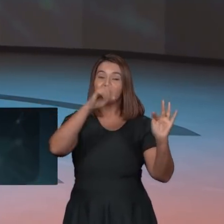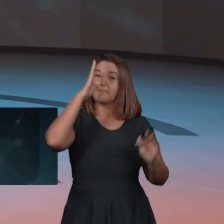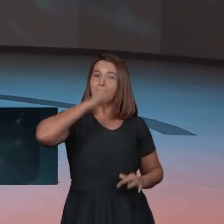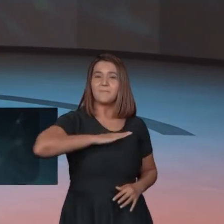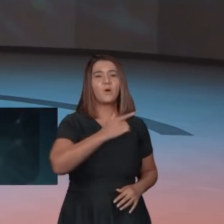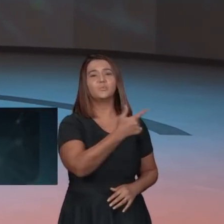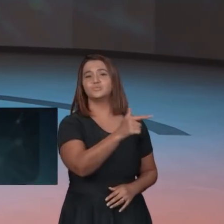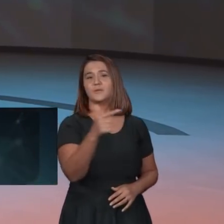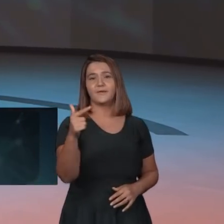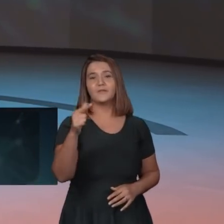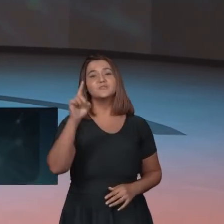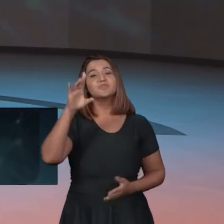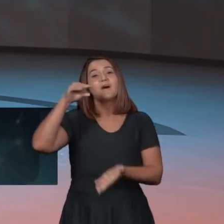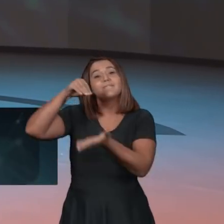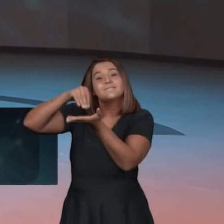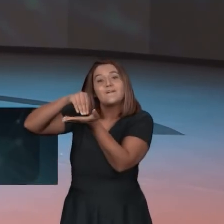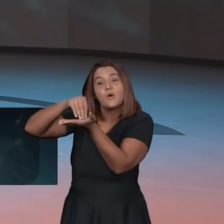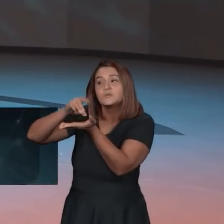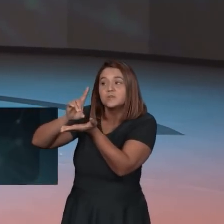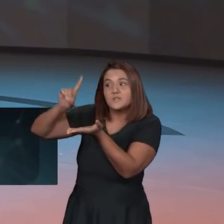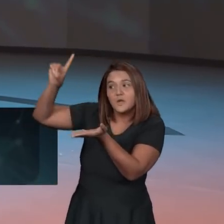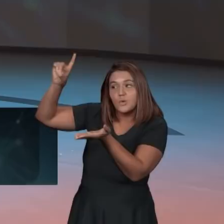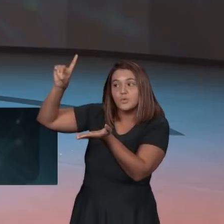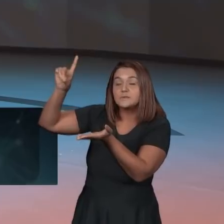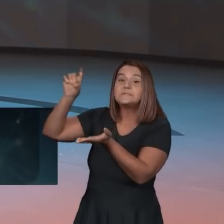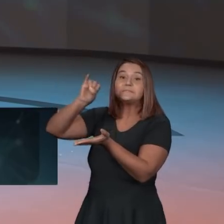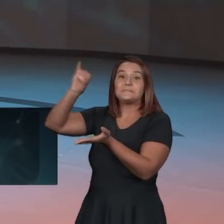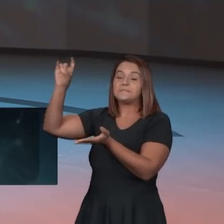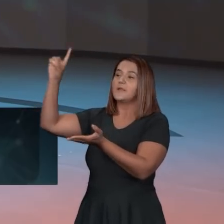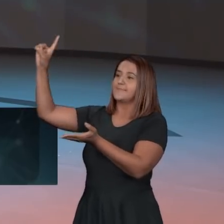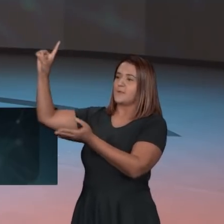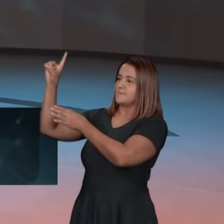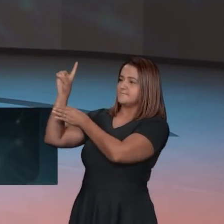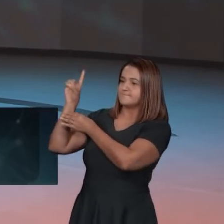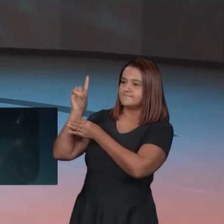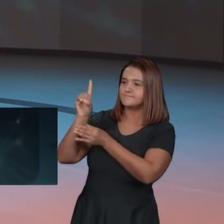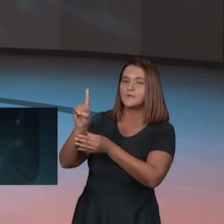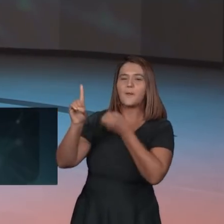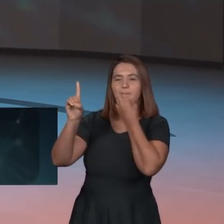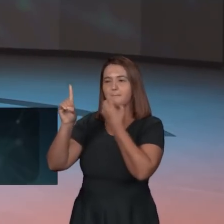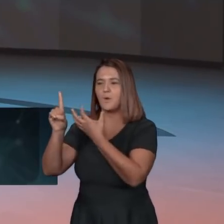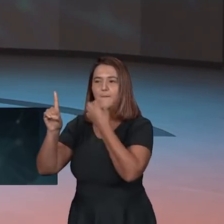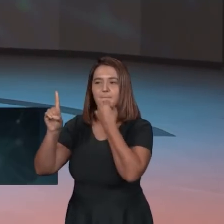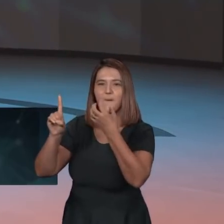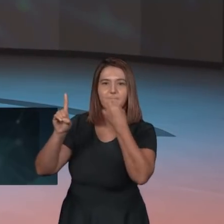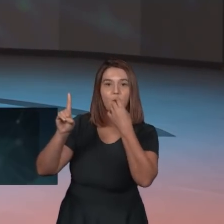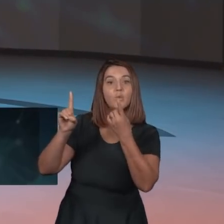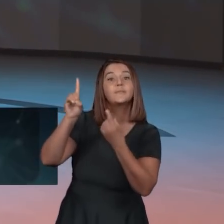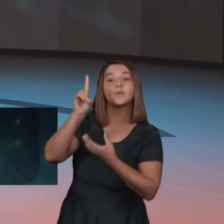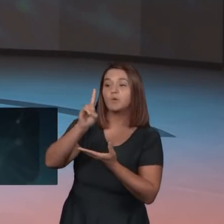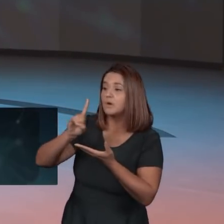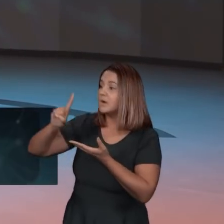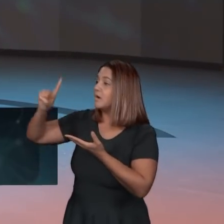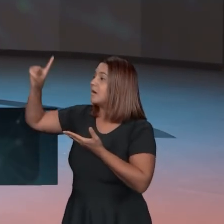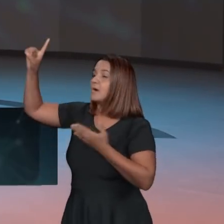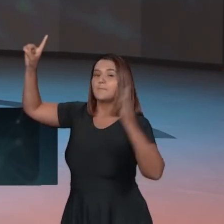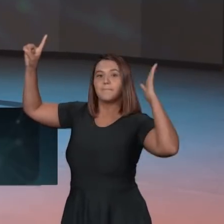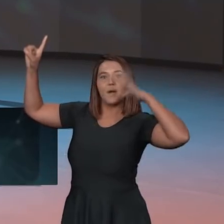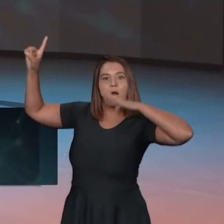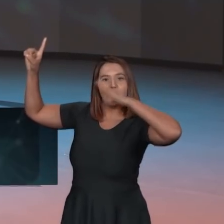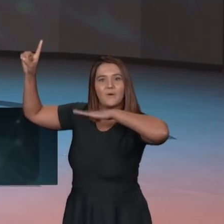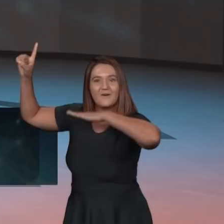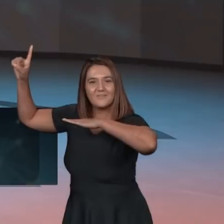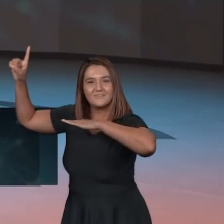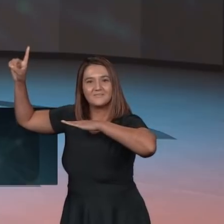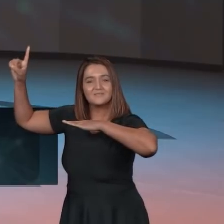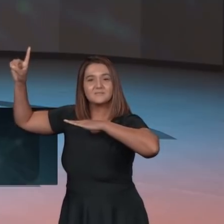é a ausência de Deus que produz a sensação do mal com tudo que ele traz, como a ausência de